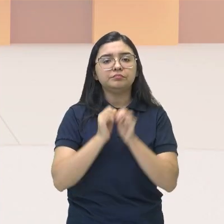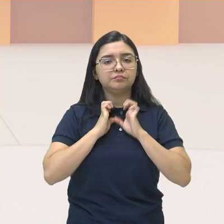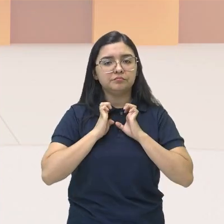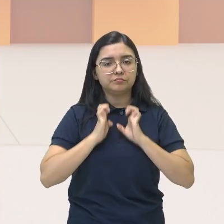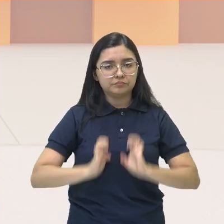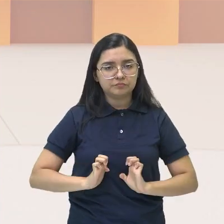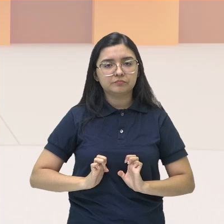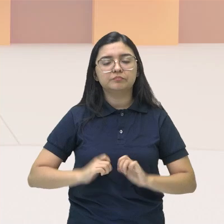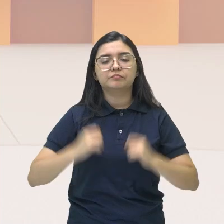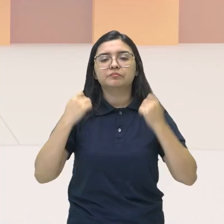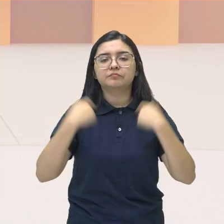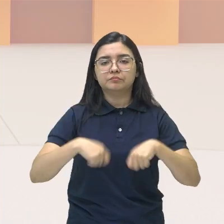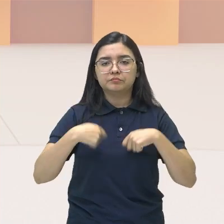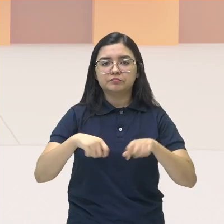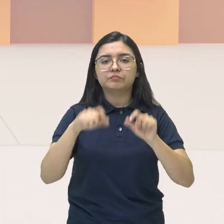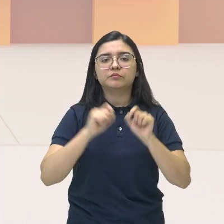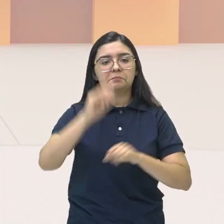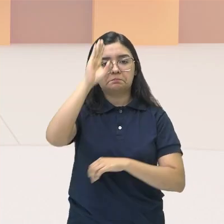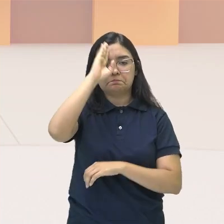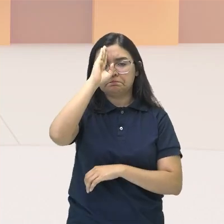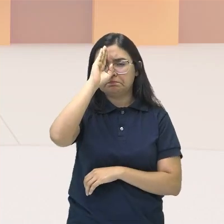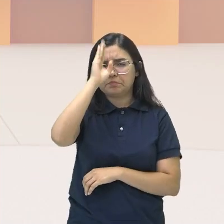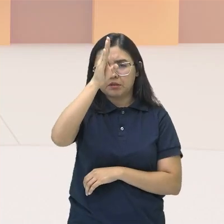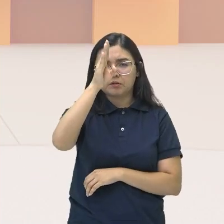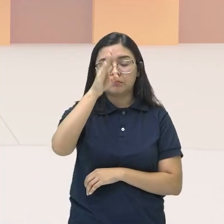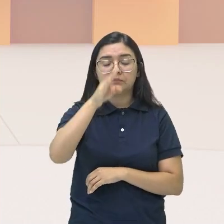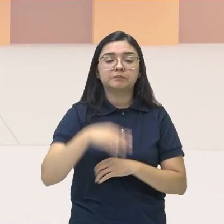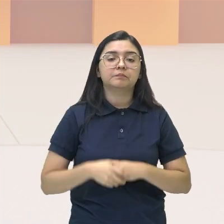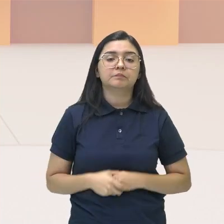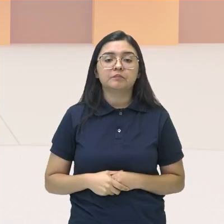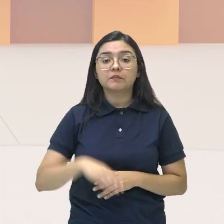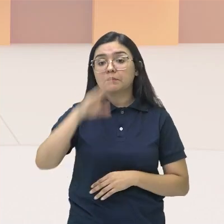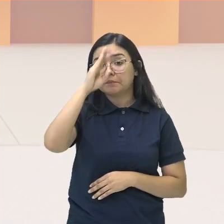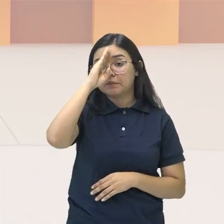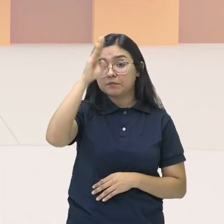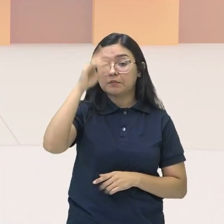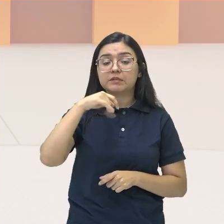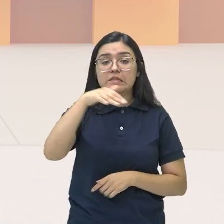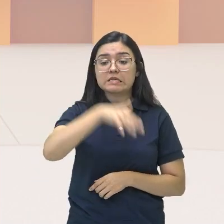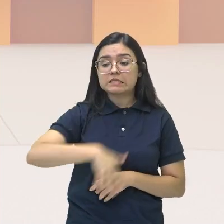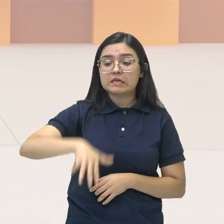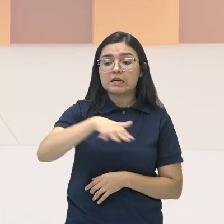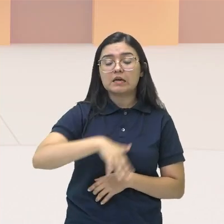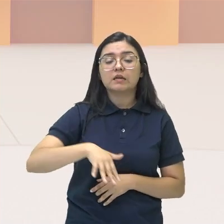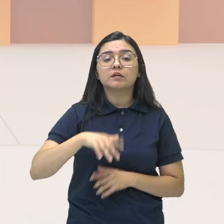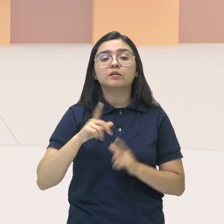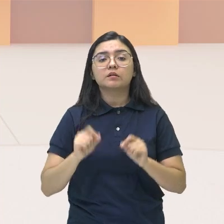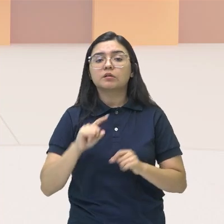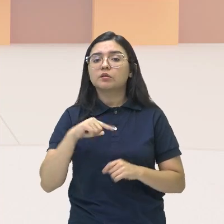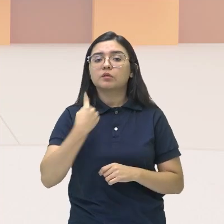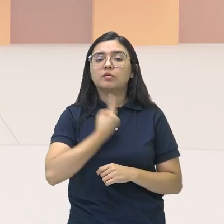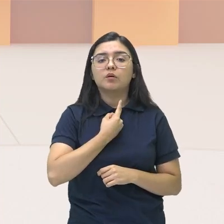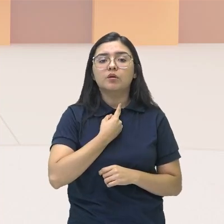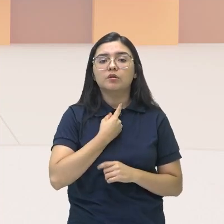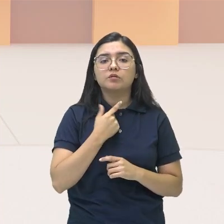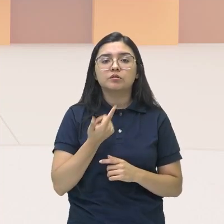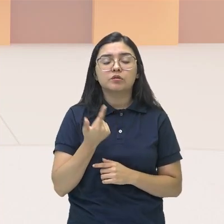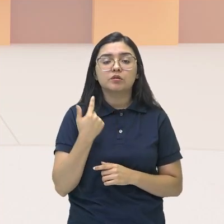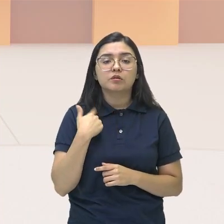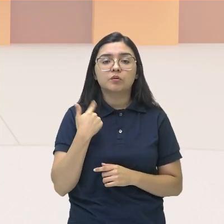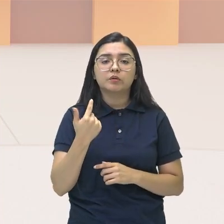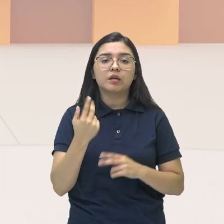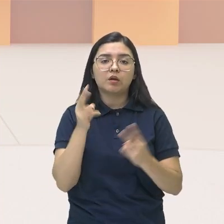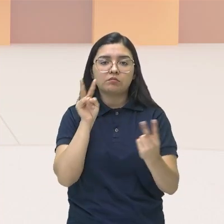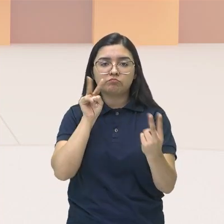ela deve ser uma prioridade, principalmente aqui nesse campo onde muitas vezes nós não temos o olho